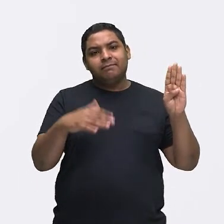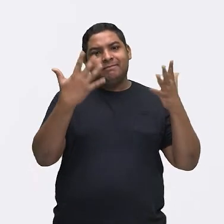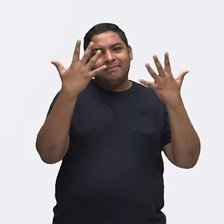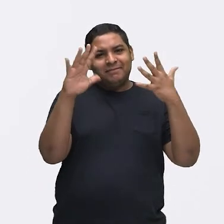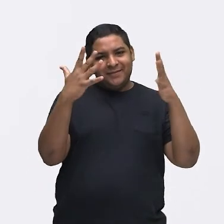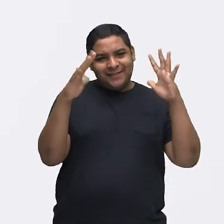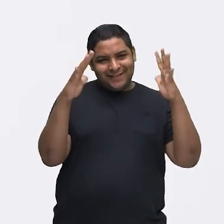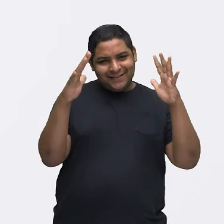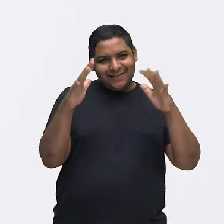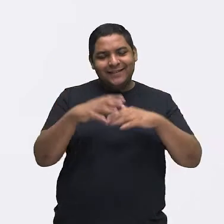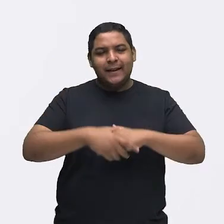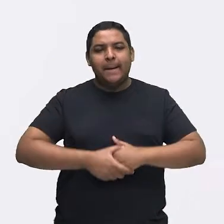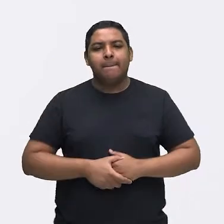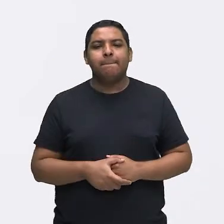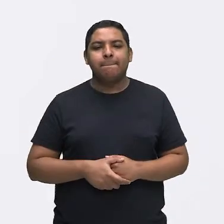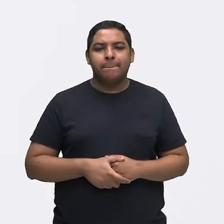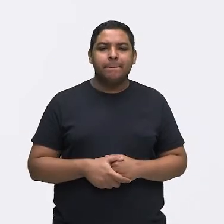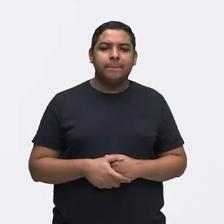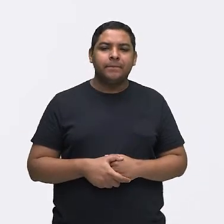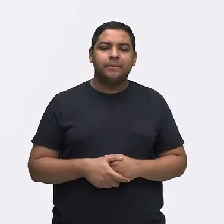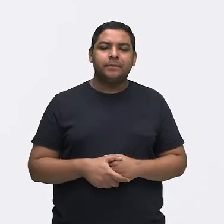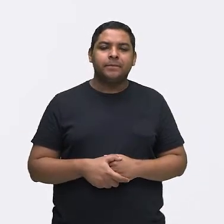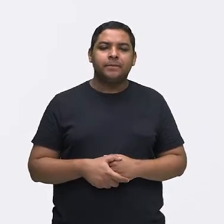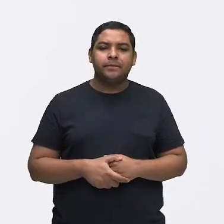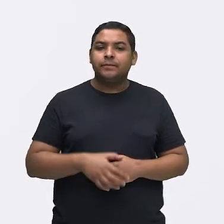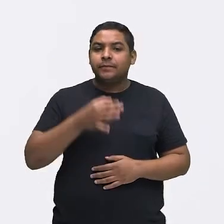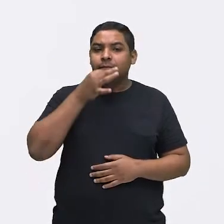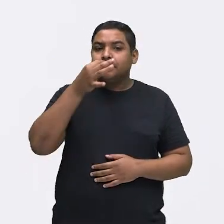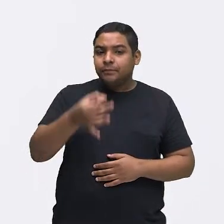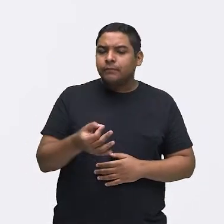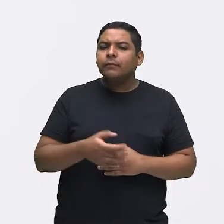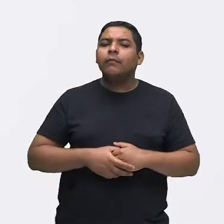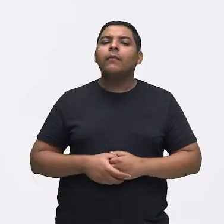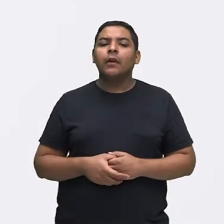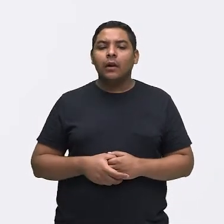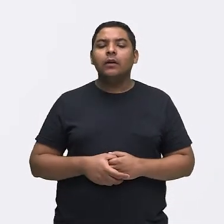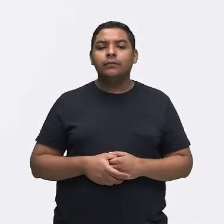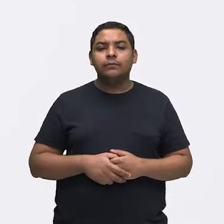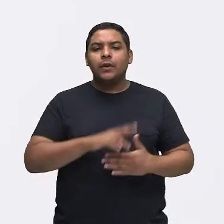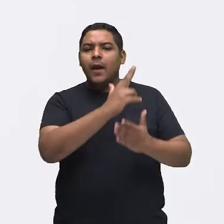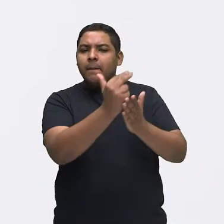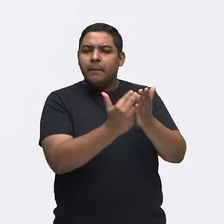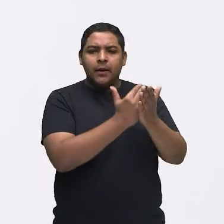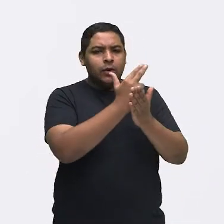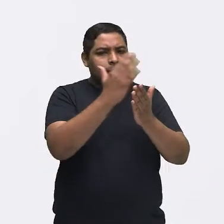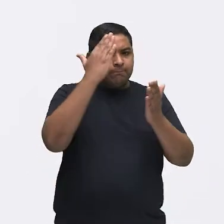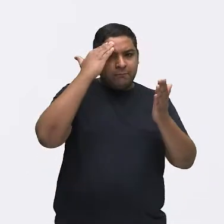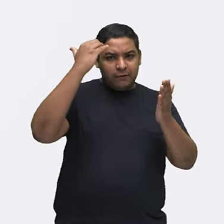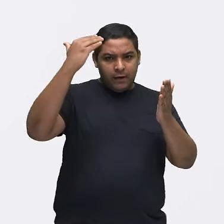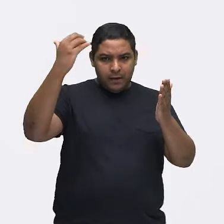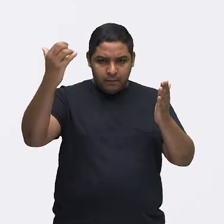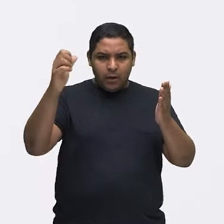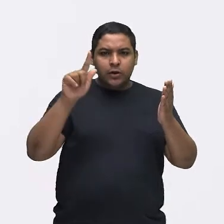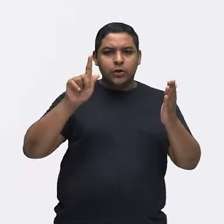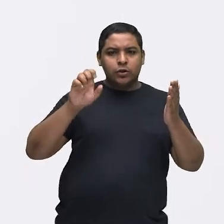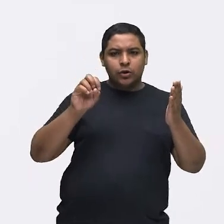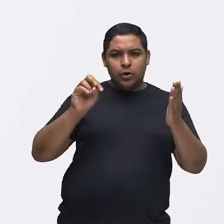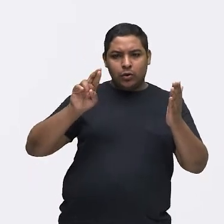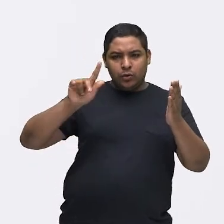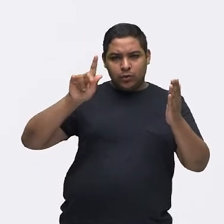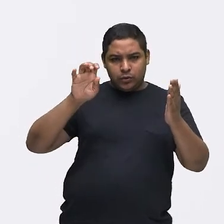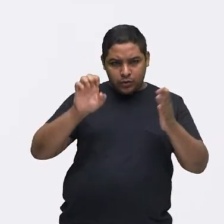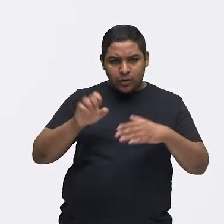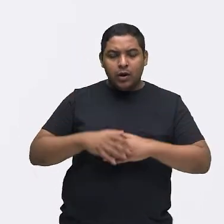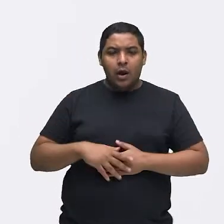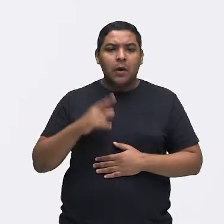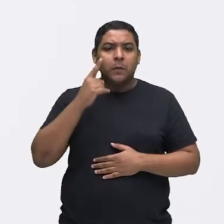para vocês. Então, vamos ao comentário. A obra mais famosa de George Serra é Uma Tarde de Domingo na